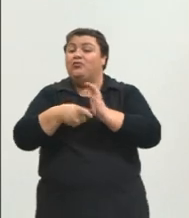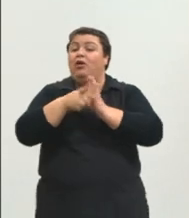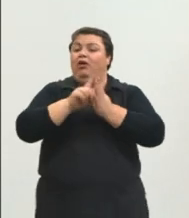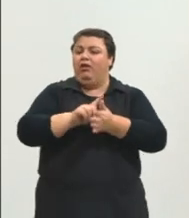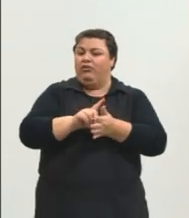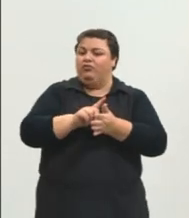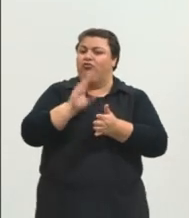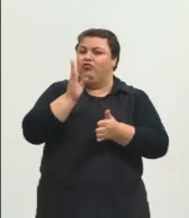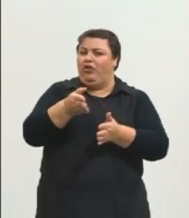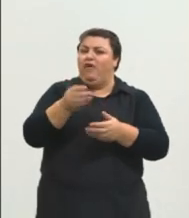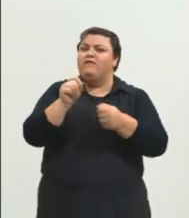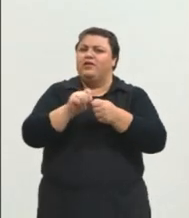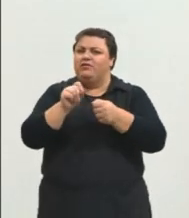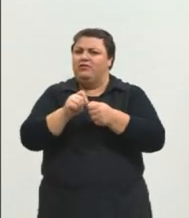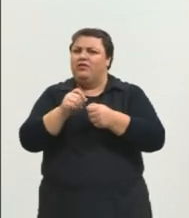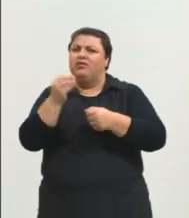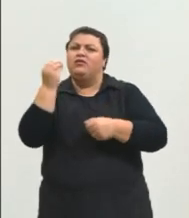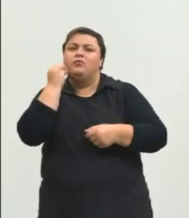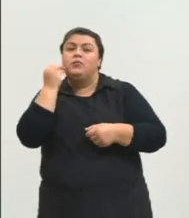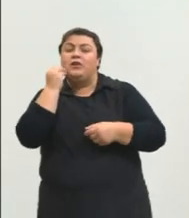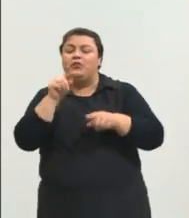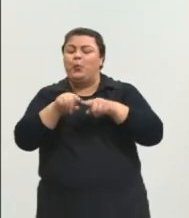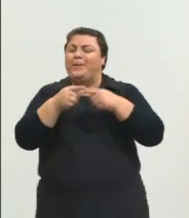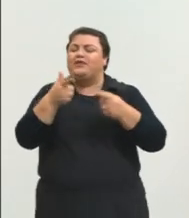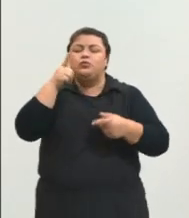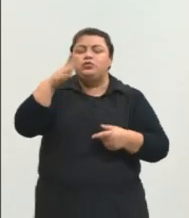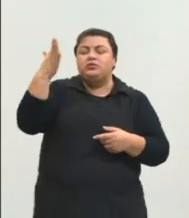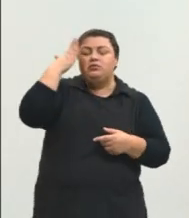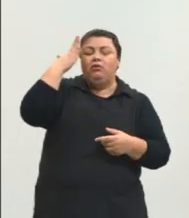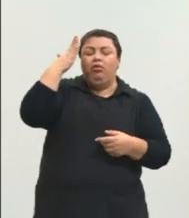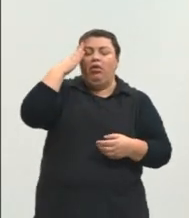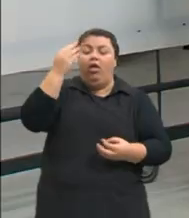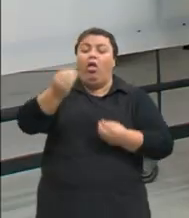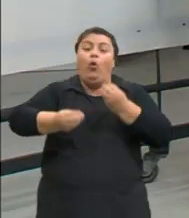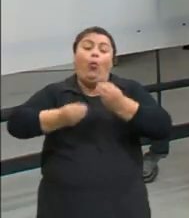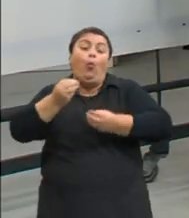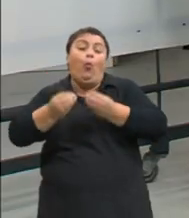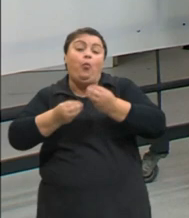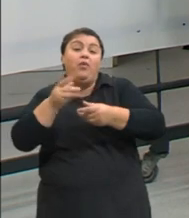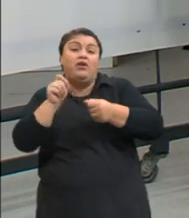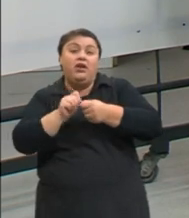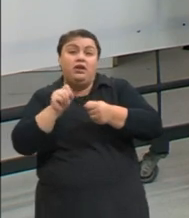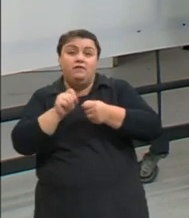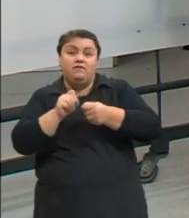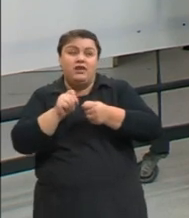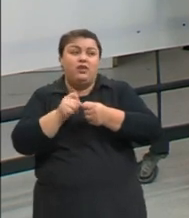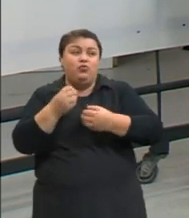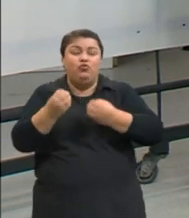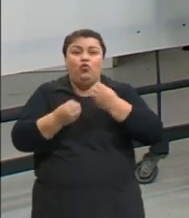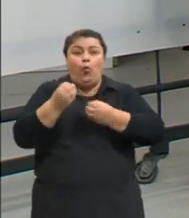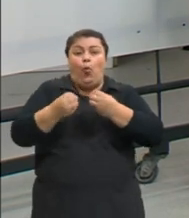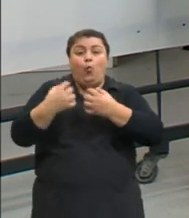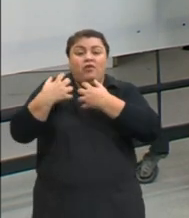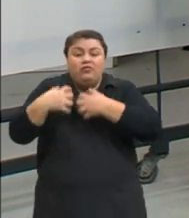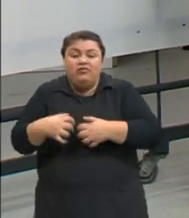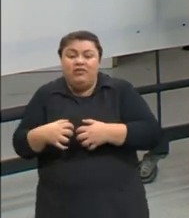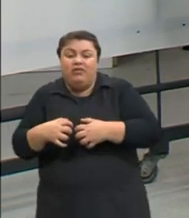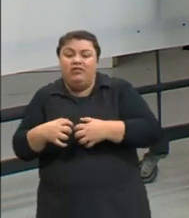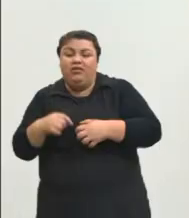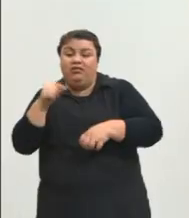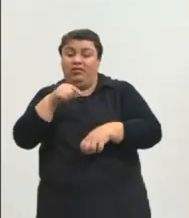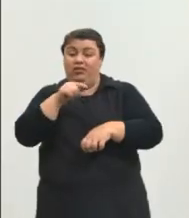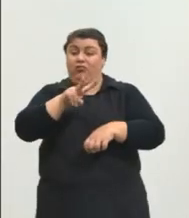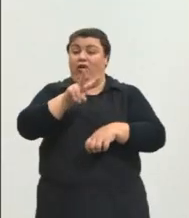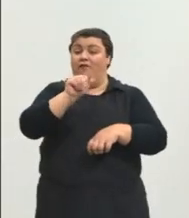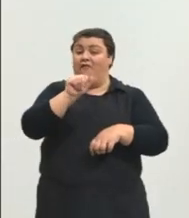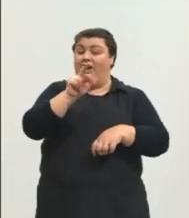não era tão efetivo e não se entendia muito bem do seu funcionamento, né, de como funcionava tanto a varíola